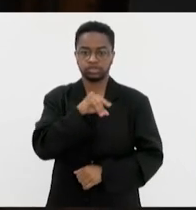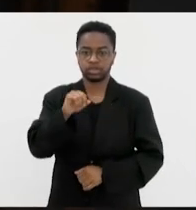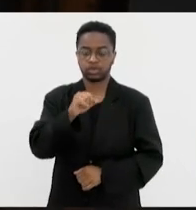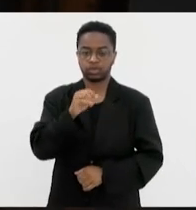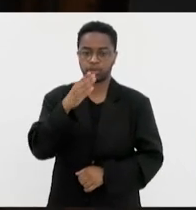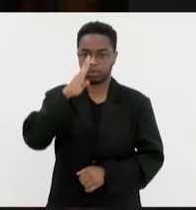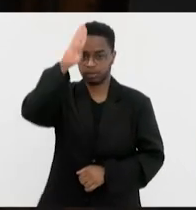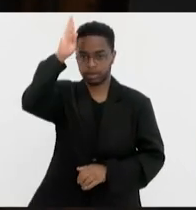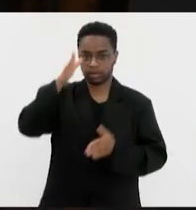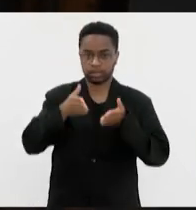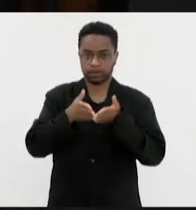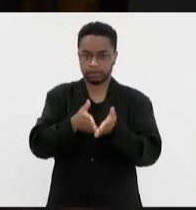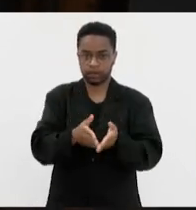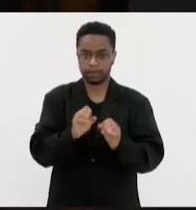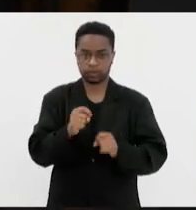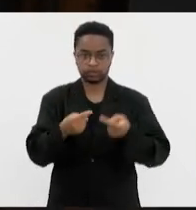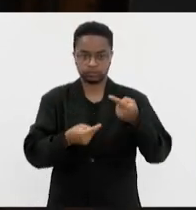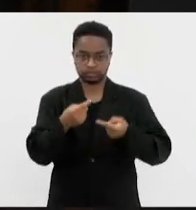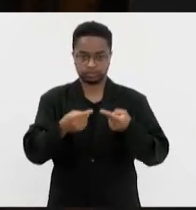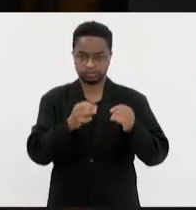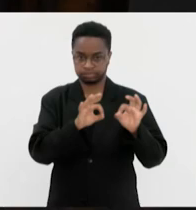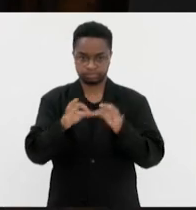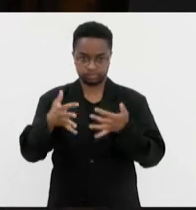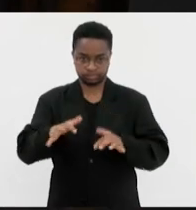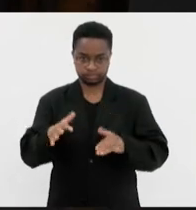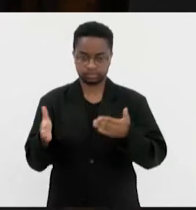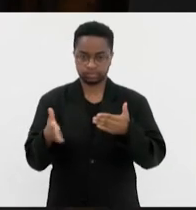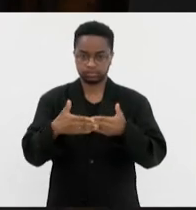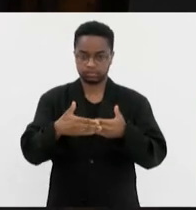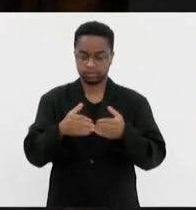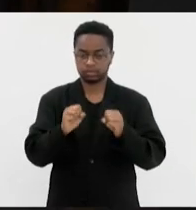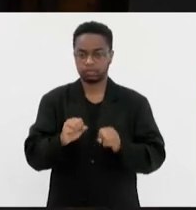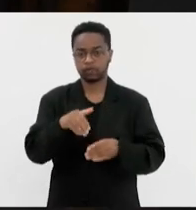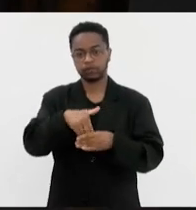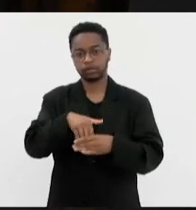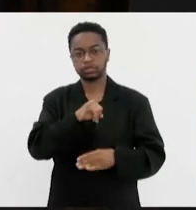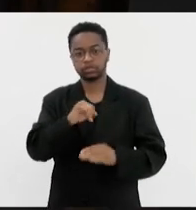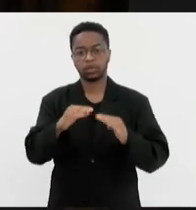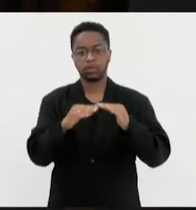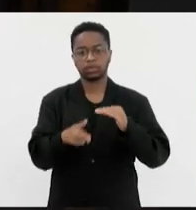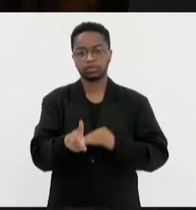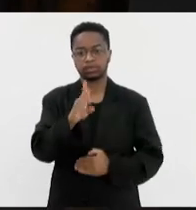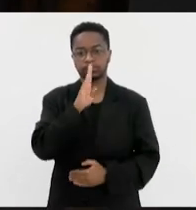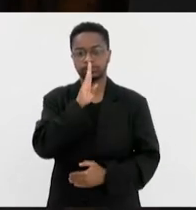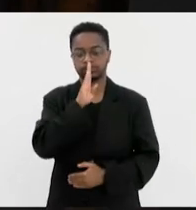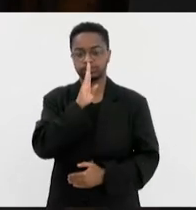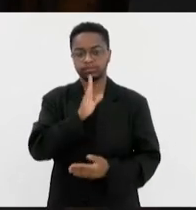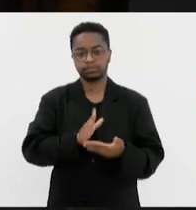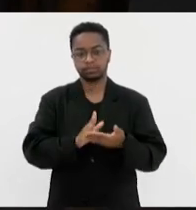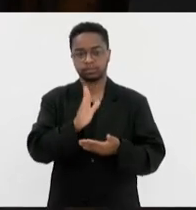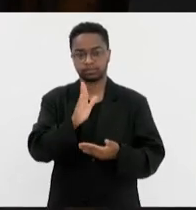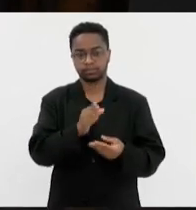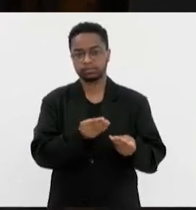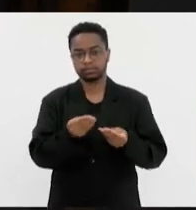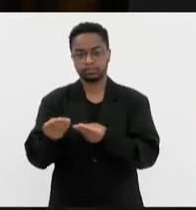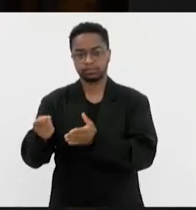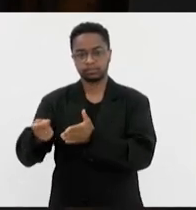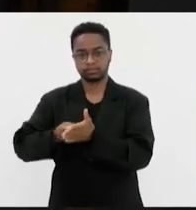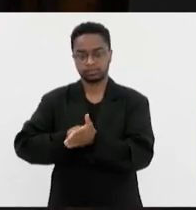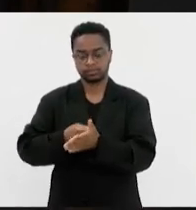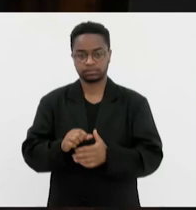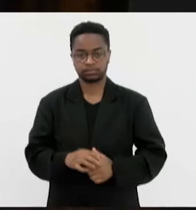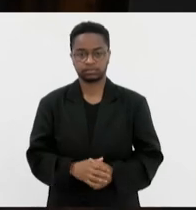naval. Em discussão, não havendo quem queira discutir, encerrada a discussão. Em votação, os senhores que aprovam, mandam isso como estão, aprovado, vai